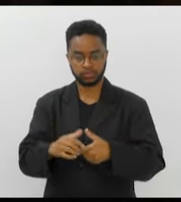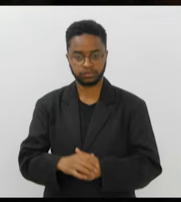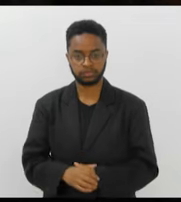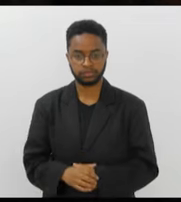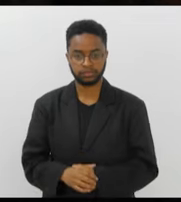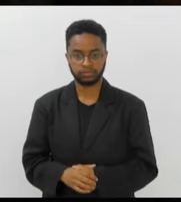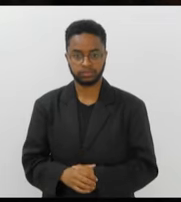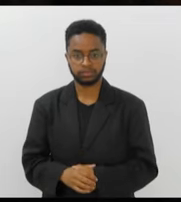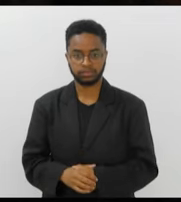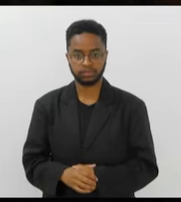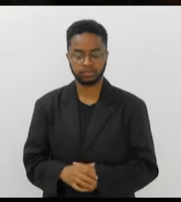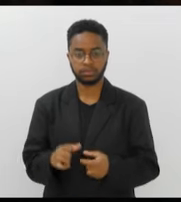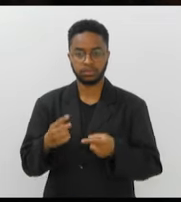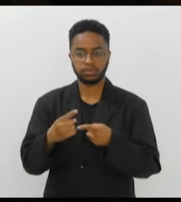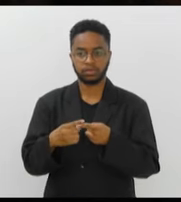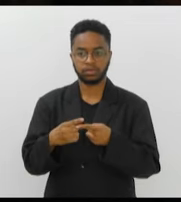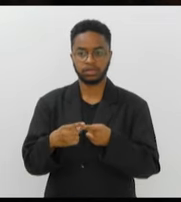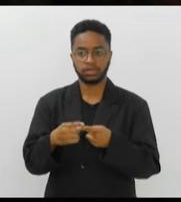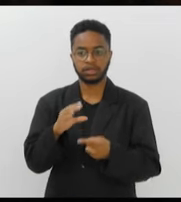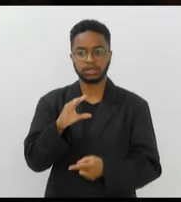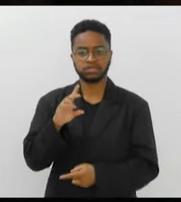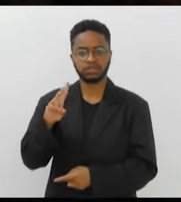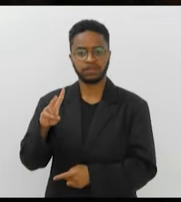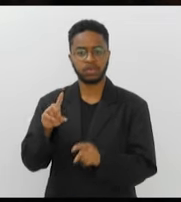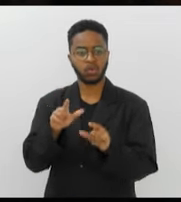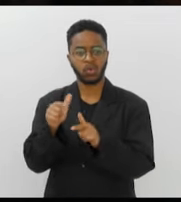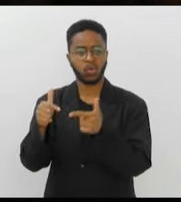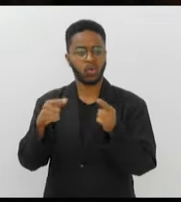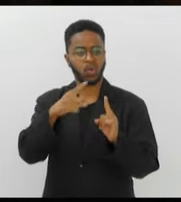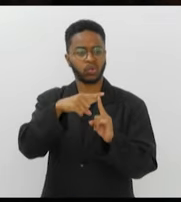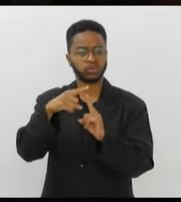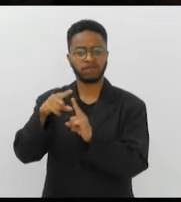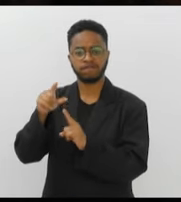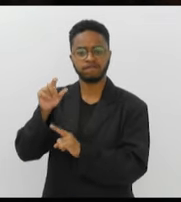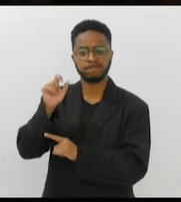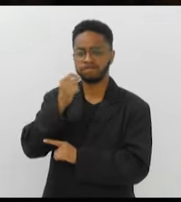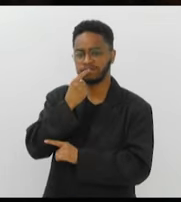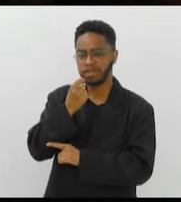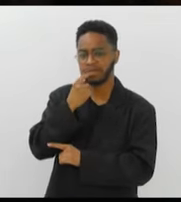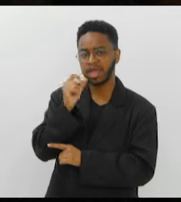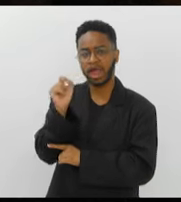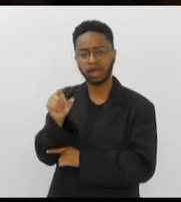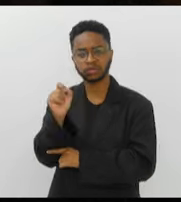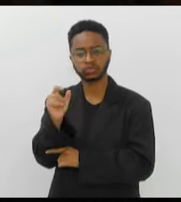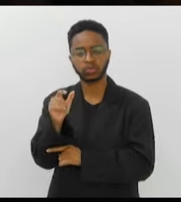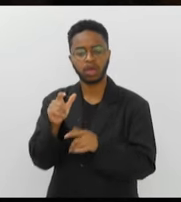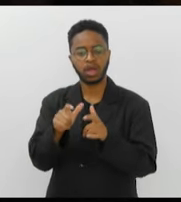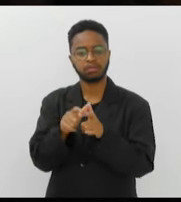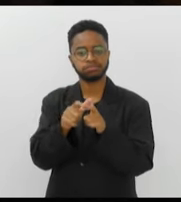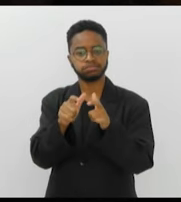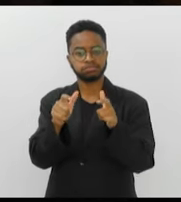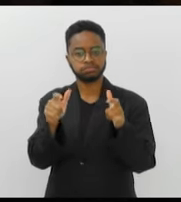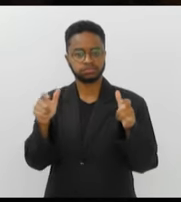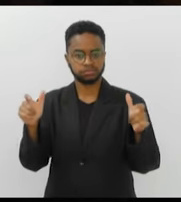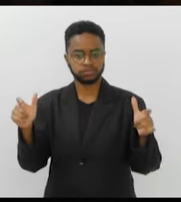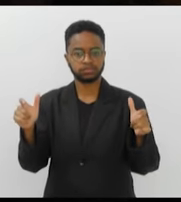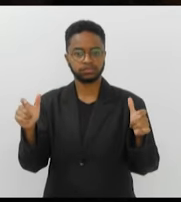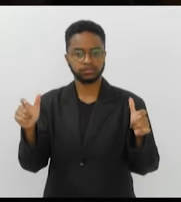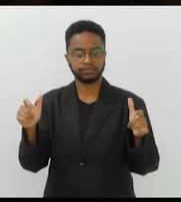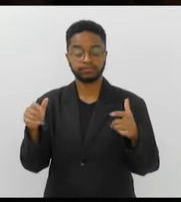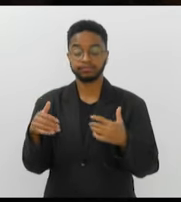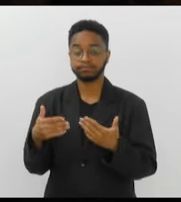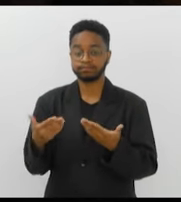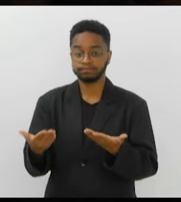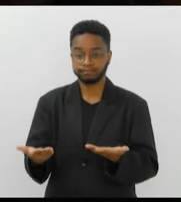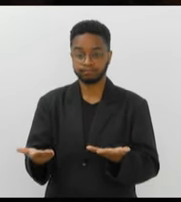O comando, o Peixão, o Raico Parto, o Vermelho, o Azul, começou a crescer. Isso tudo